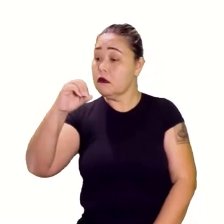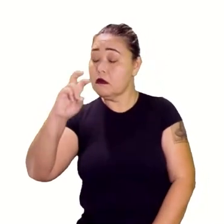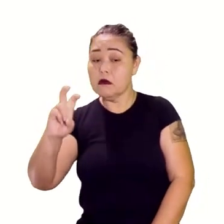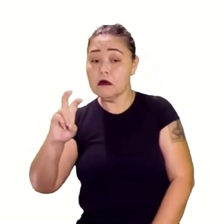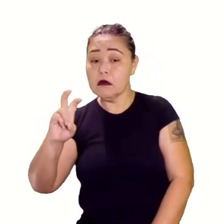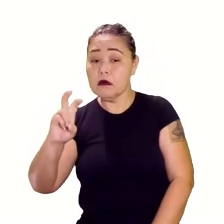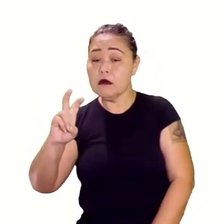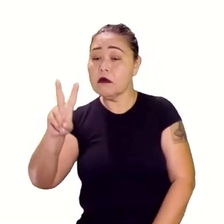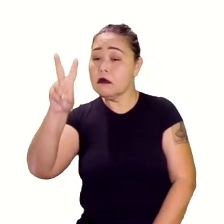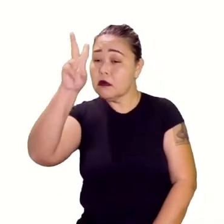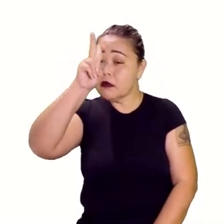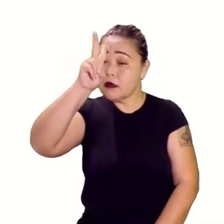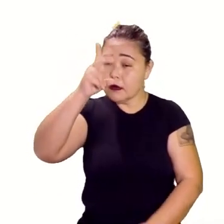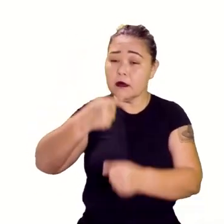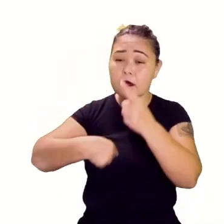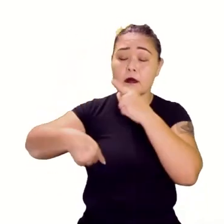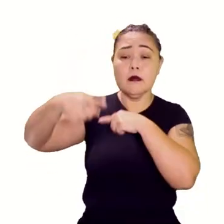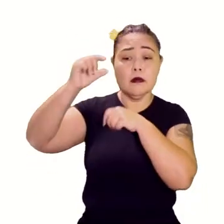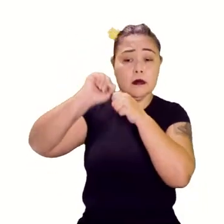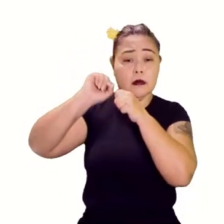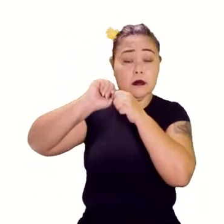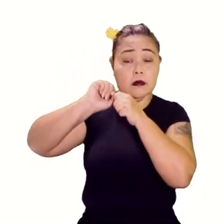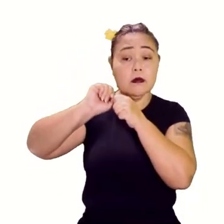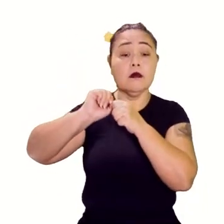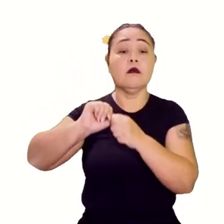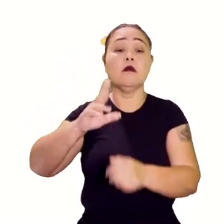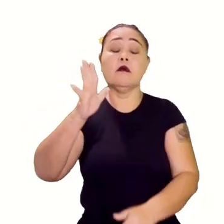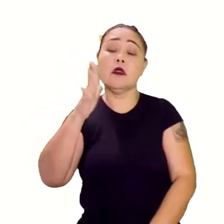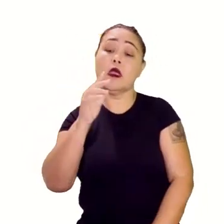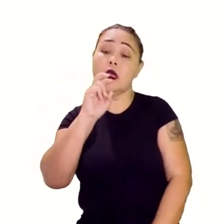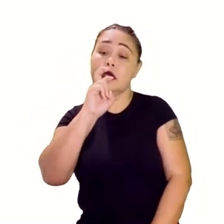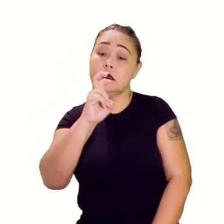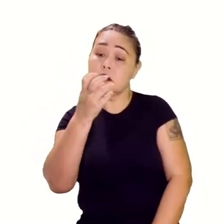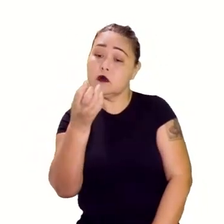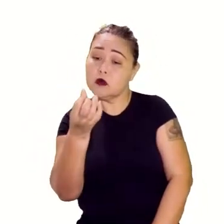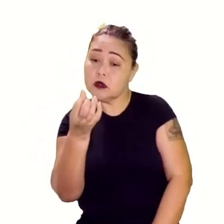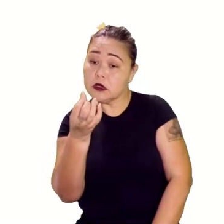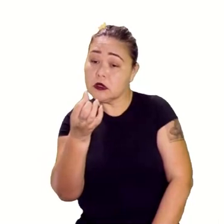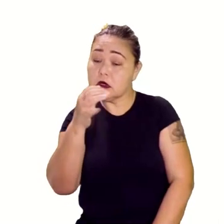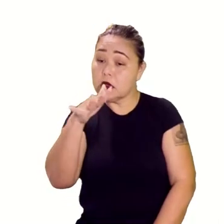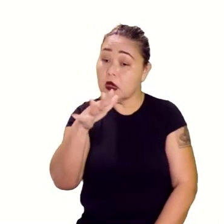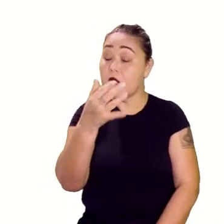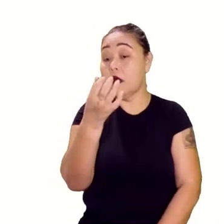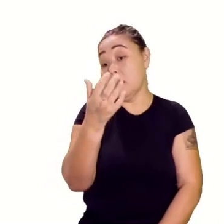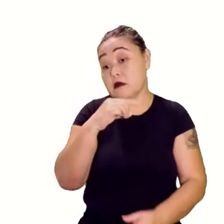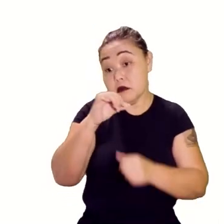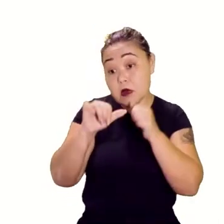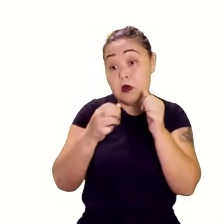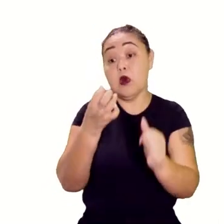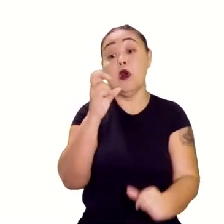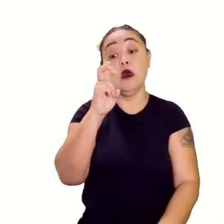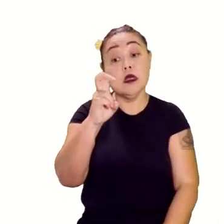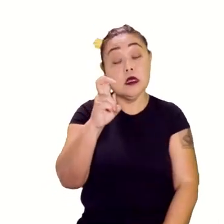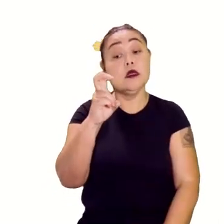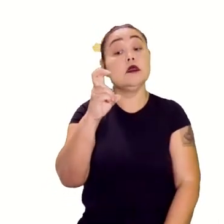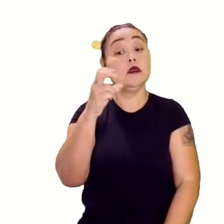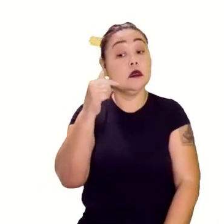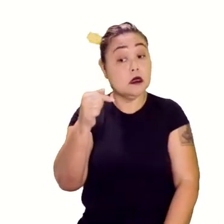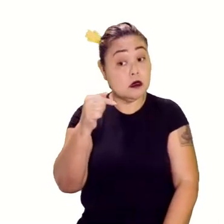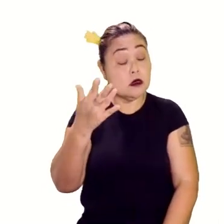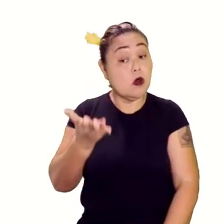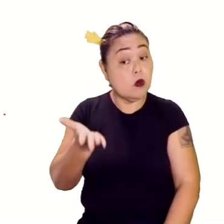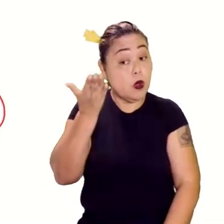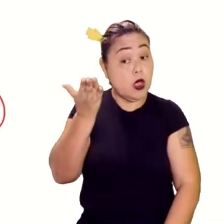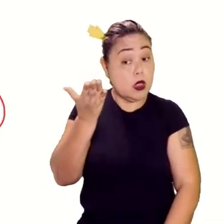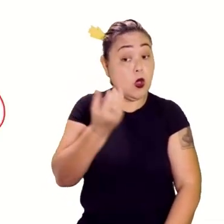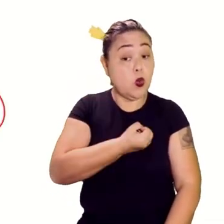7,105. Lembra que lá atrás nós pegamos 56,6 e arredondamos para 57? Então eu levei para cima, aumentei